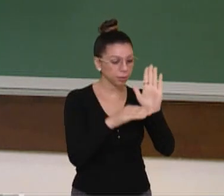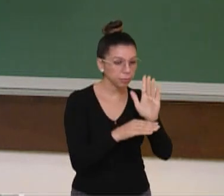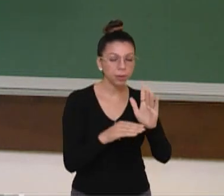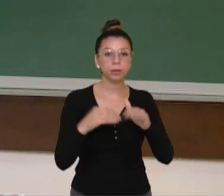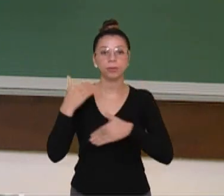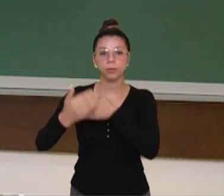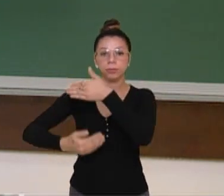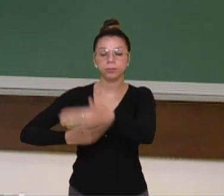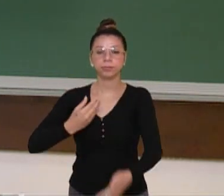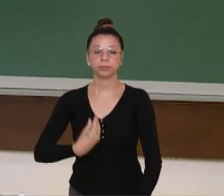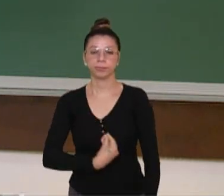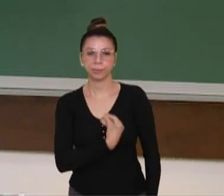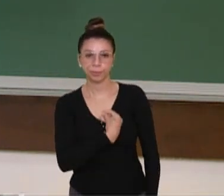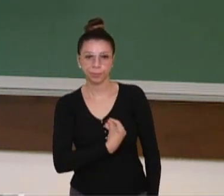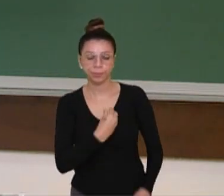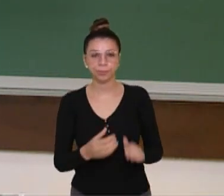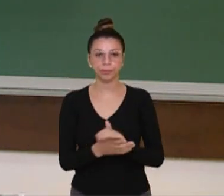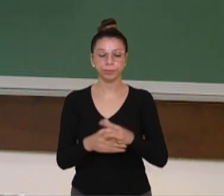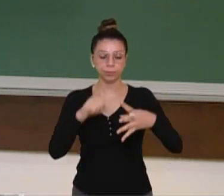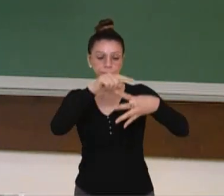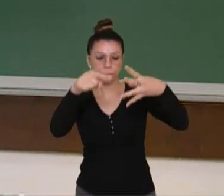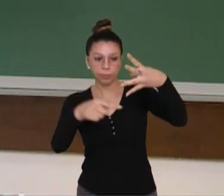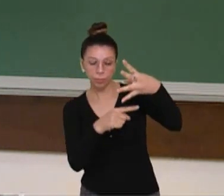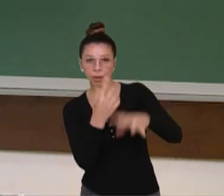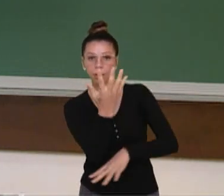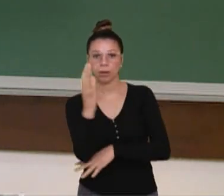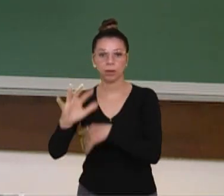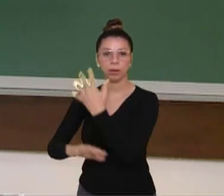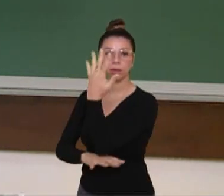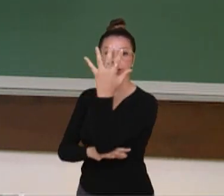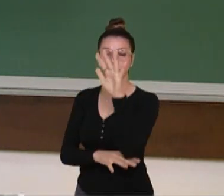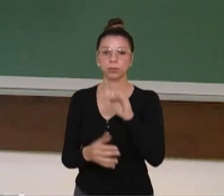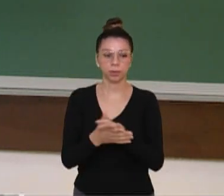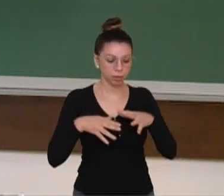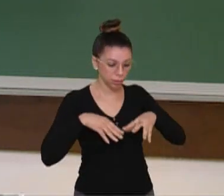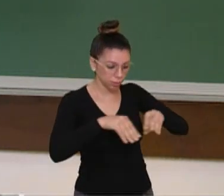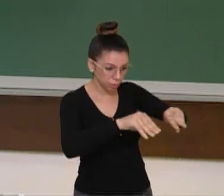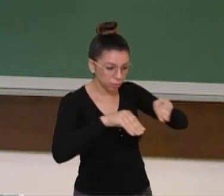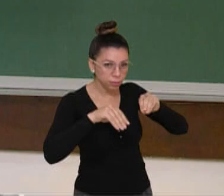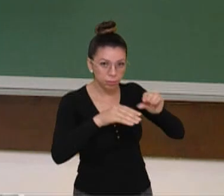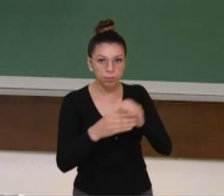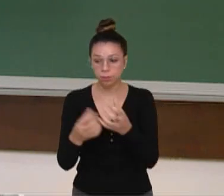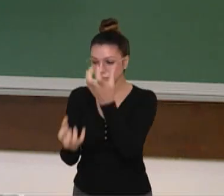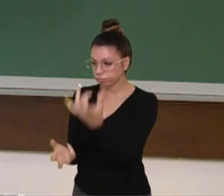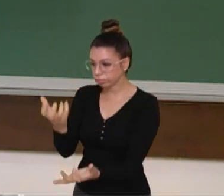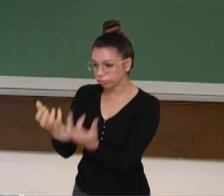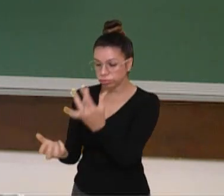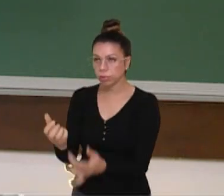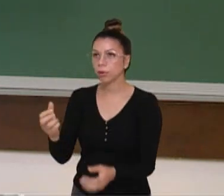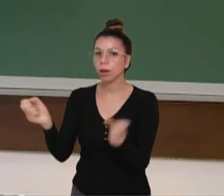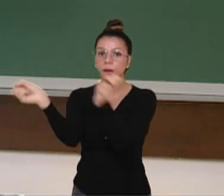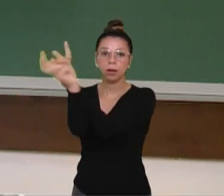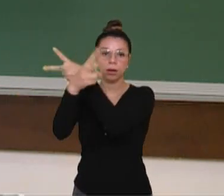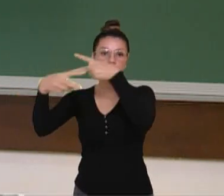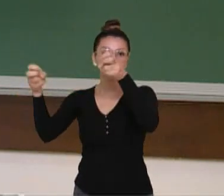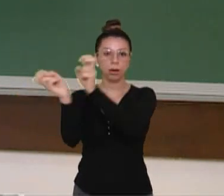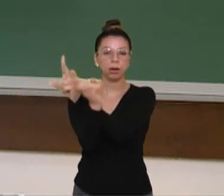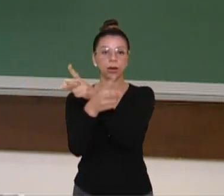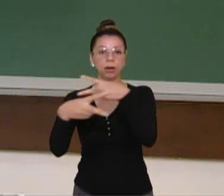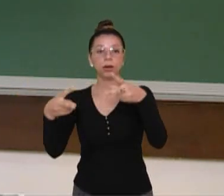né? Então, os 4 elementos da natureza: terra, fogo, ar e